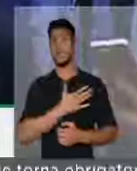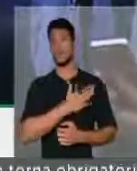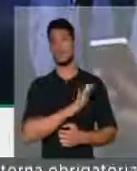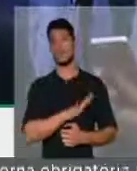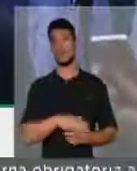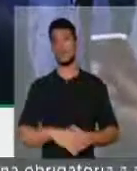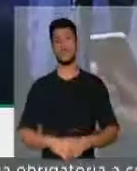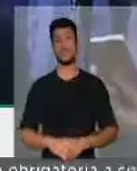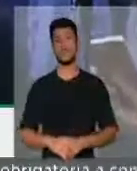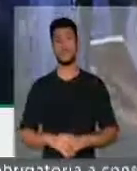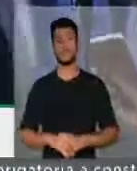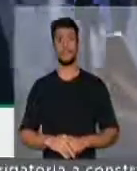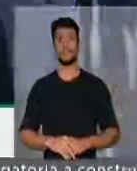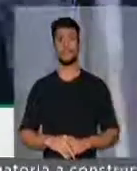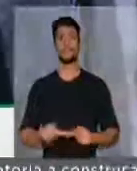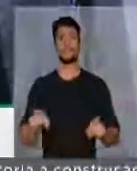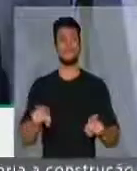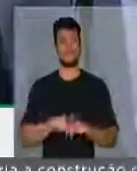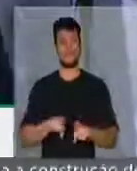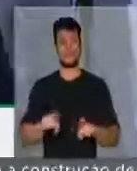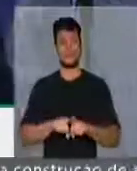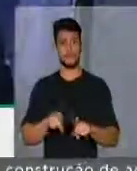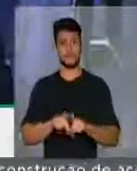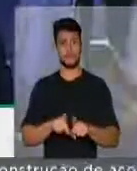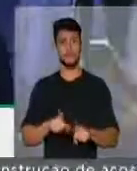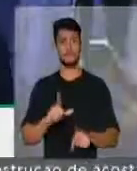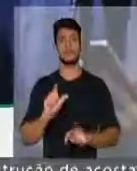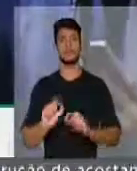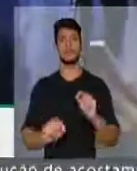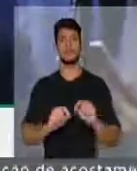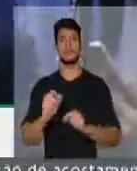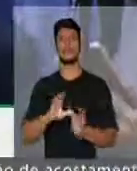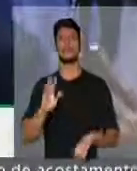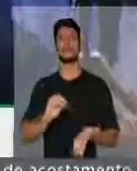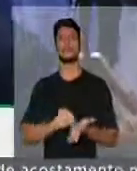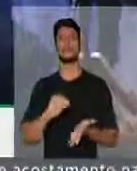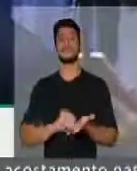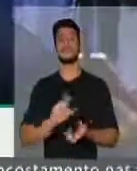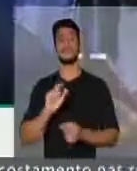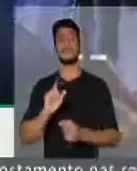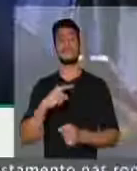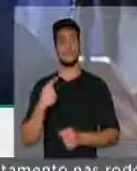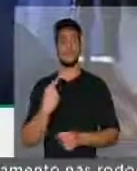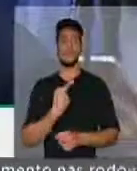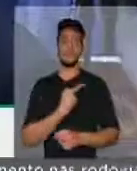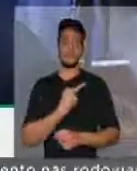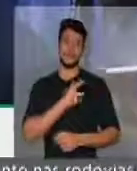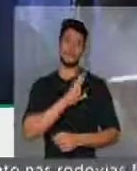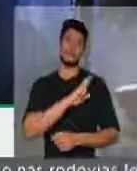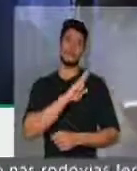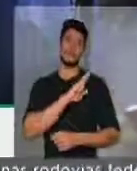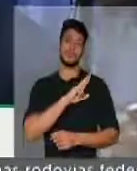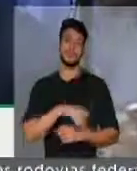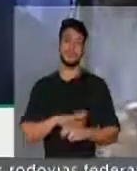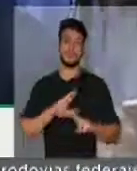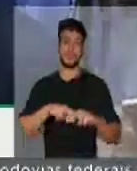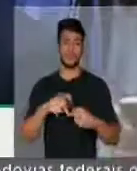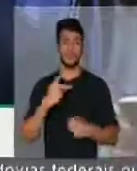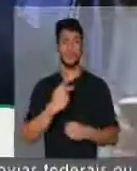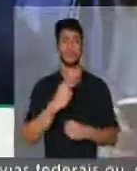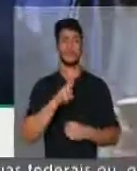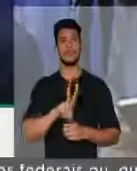entrega. Somado a isso, a irresponsabilidade também dos nossos motoristas. Por isso, o Partido Verde, o